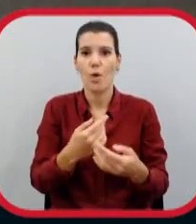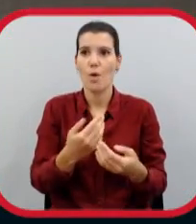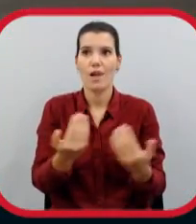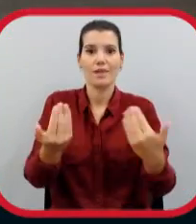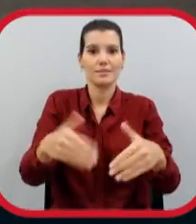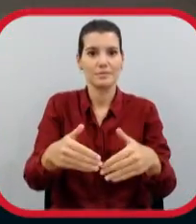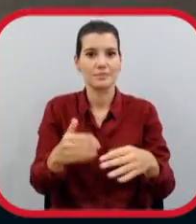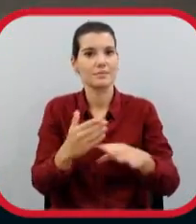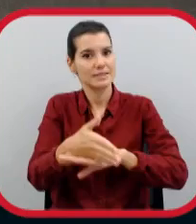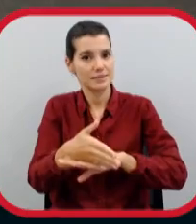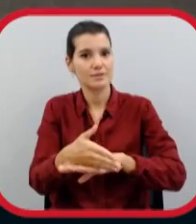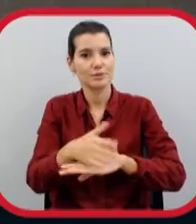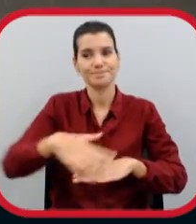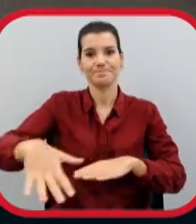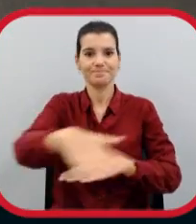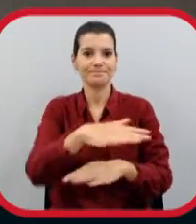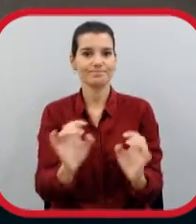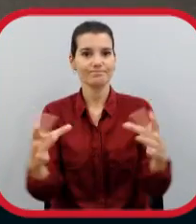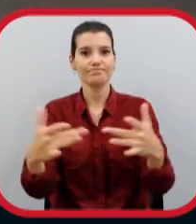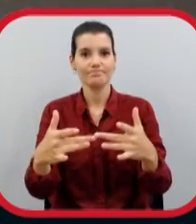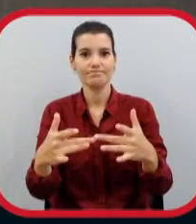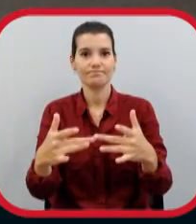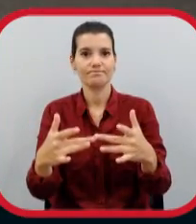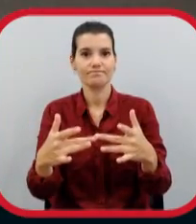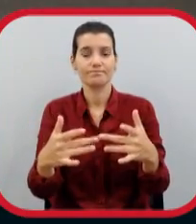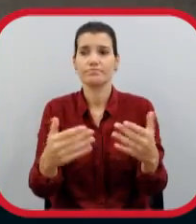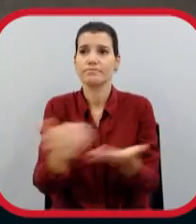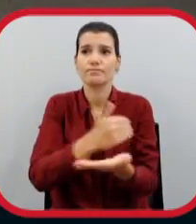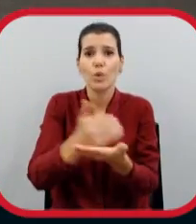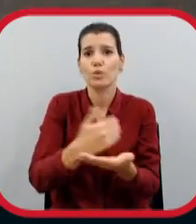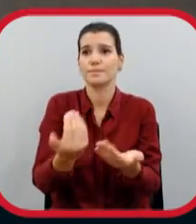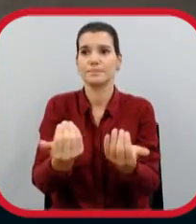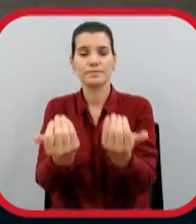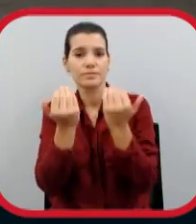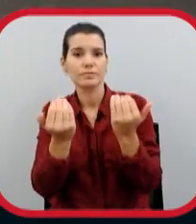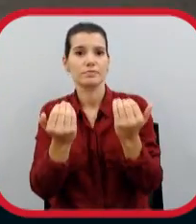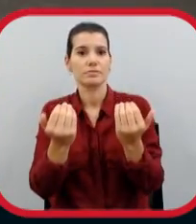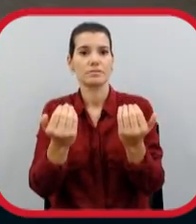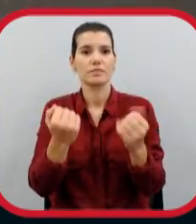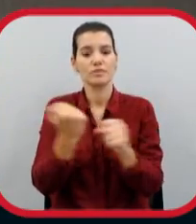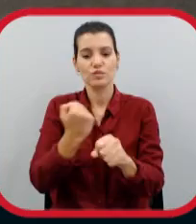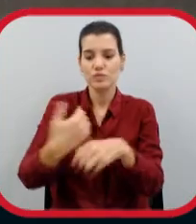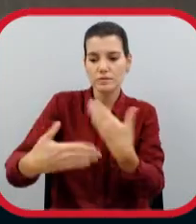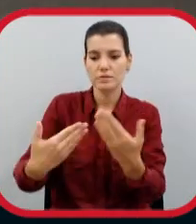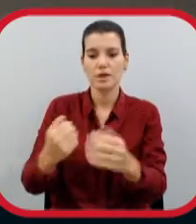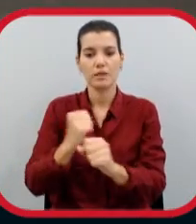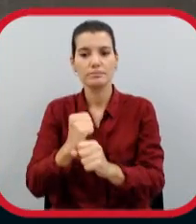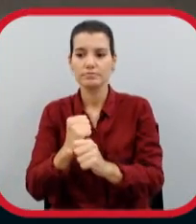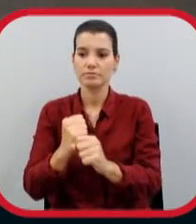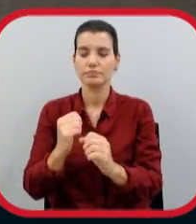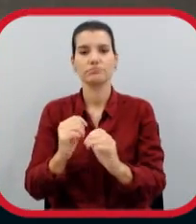o impedir ou limitar o acesso no ciberespaço a recursos, não só à informação, mas